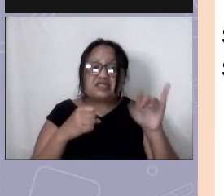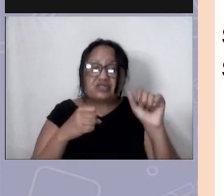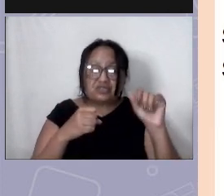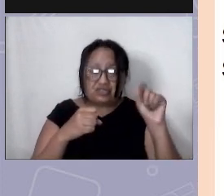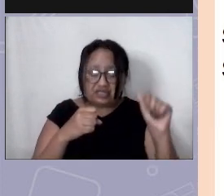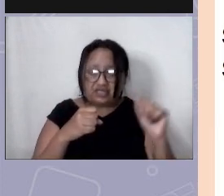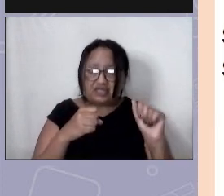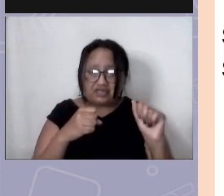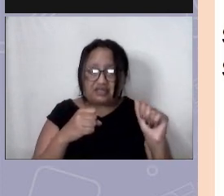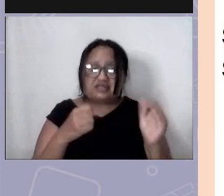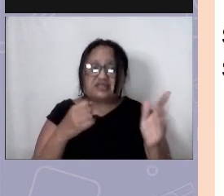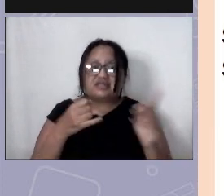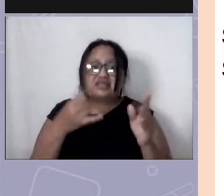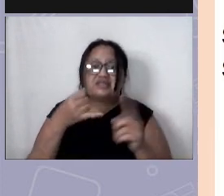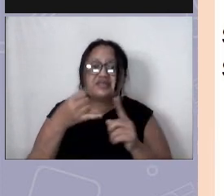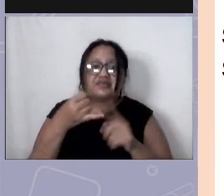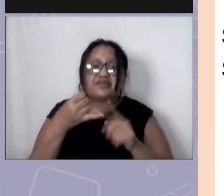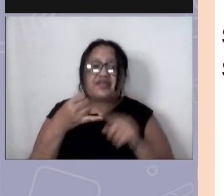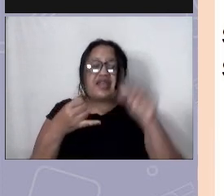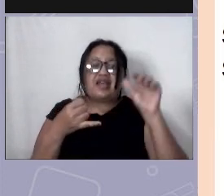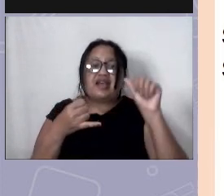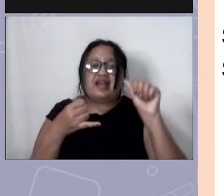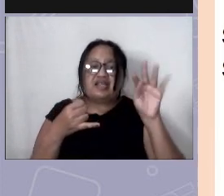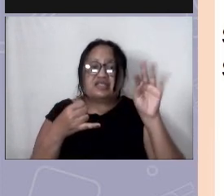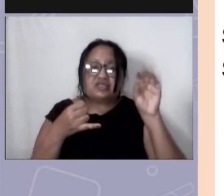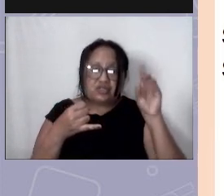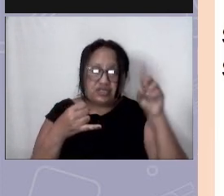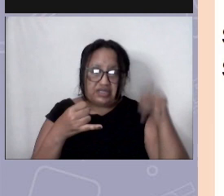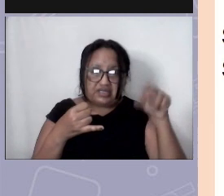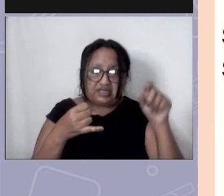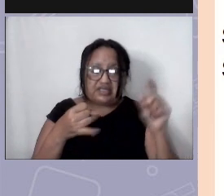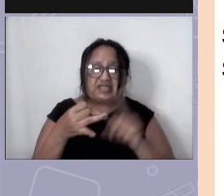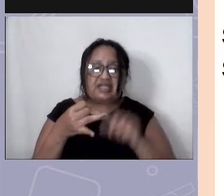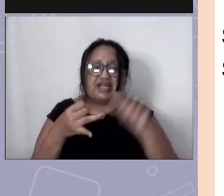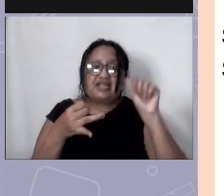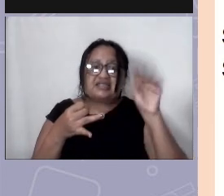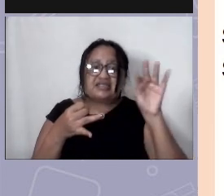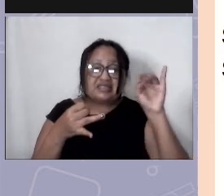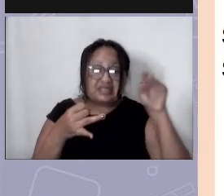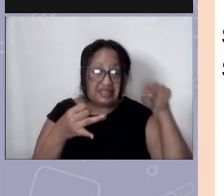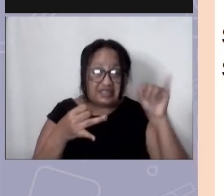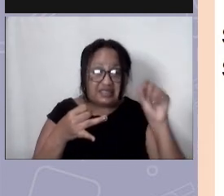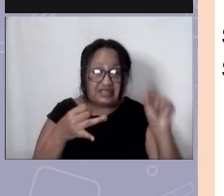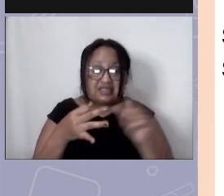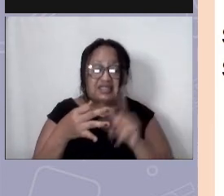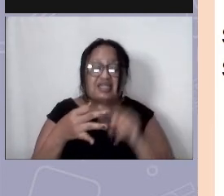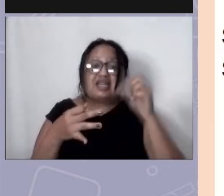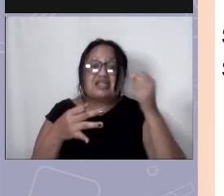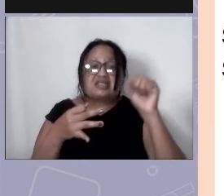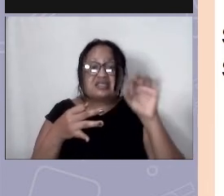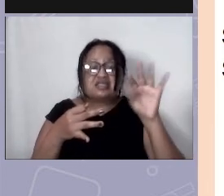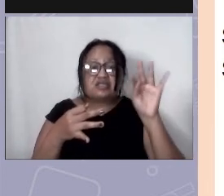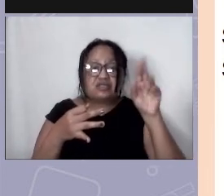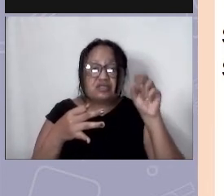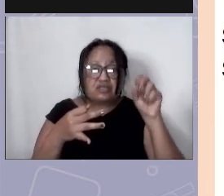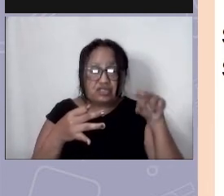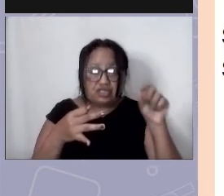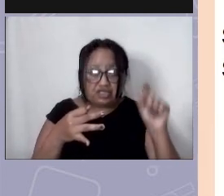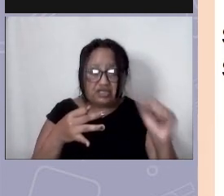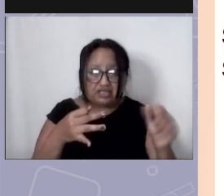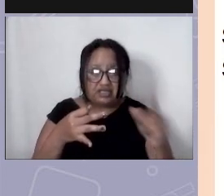guanina atinina e a citosina e que são as quatro bases nitrogenadas que compõem o DNA